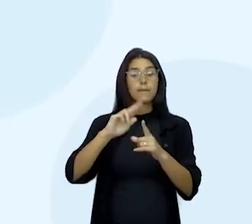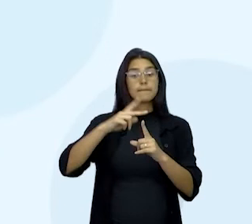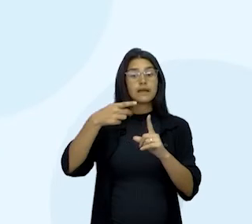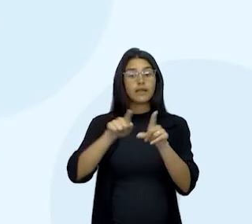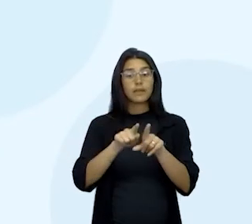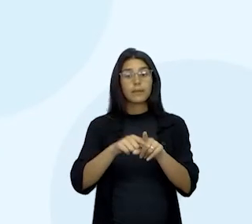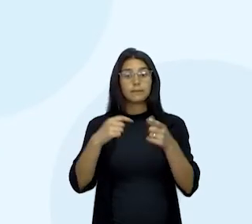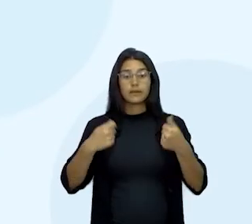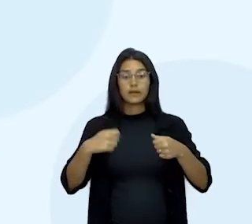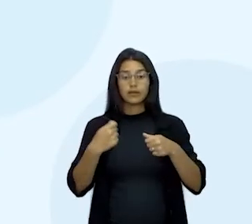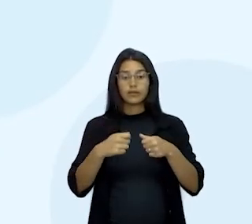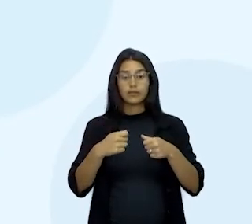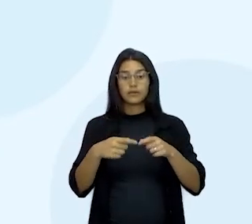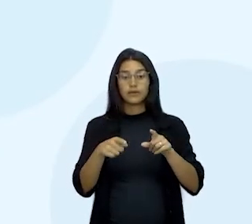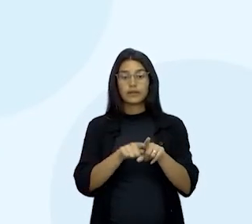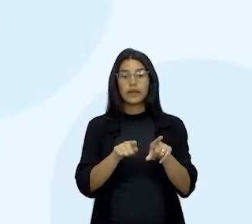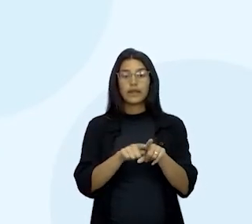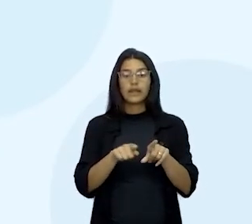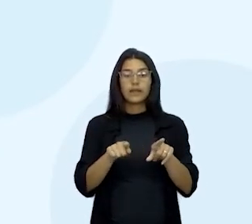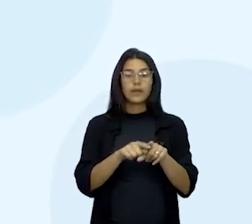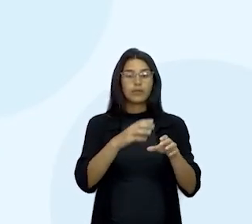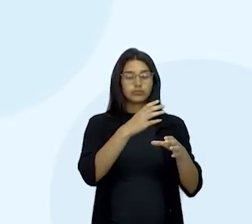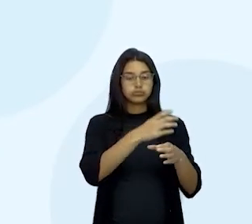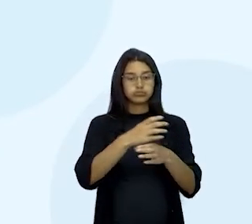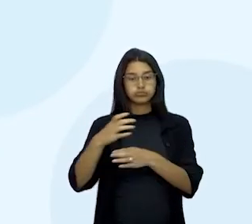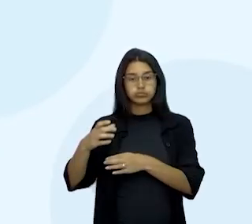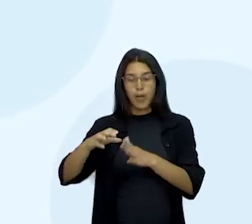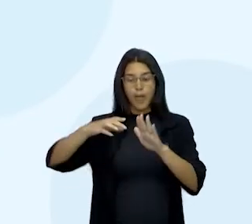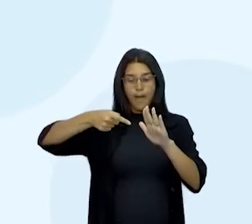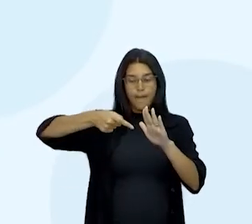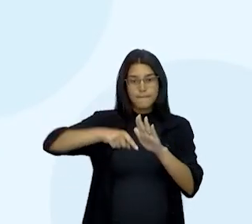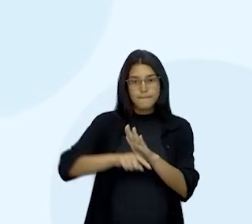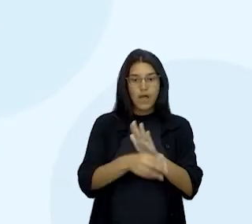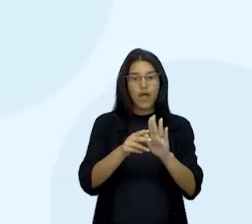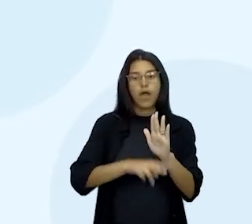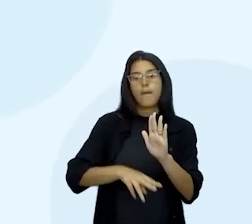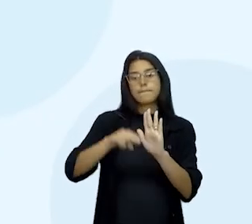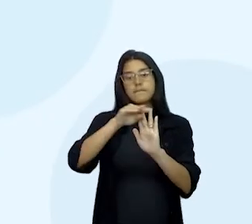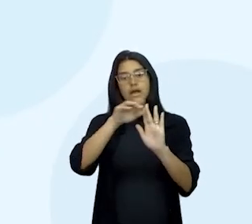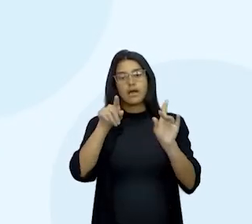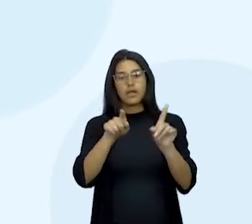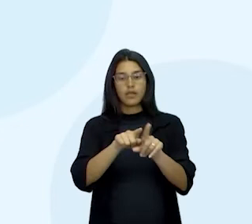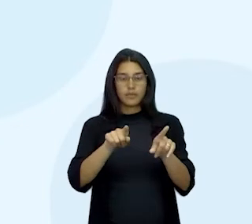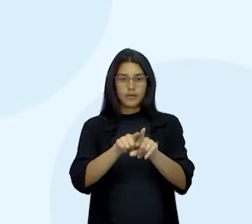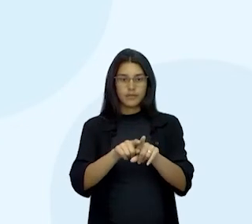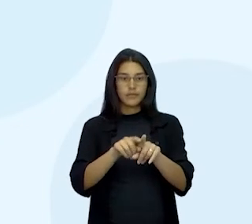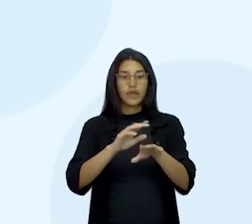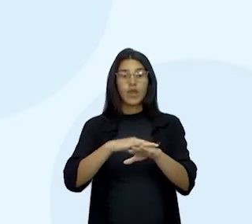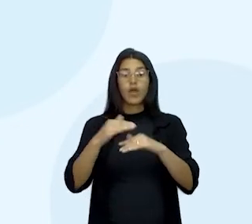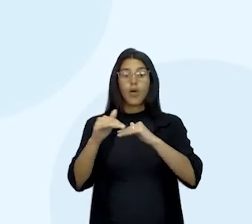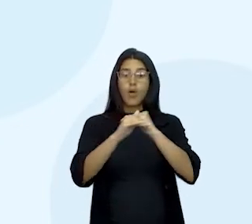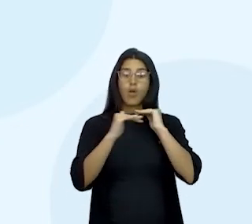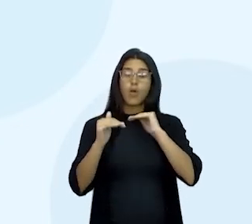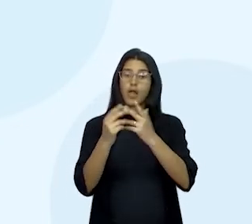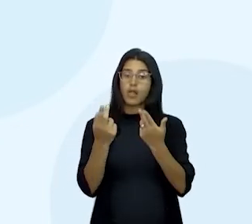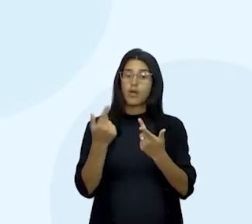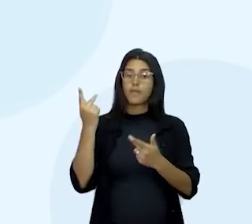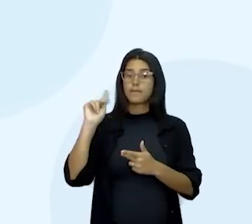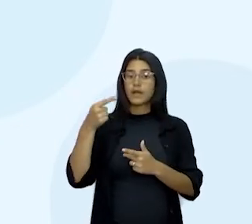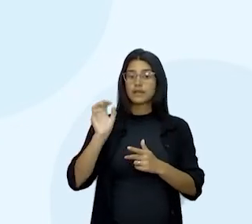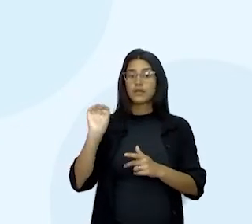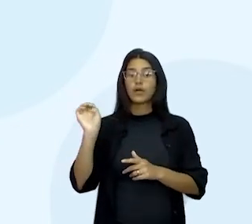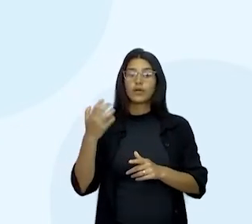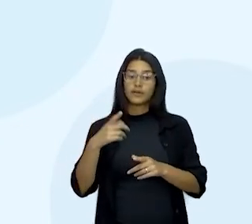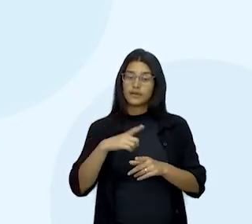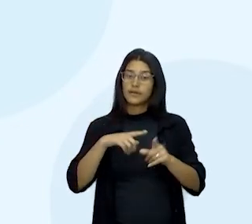também há necessidade da pressão nos cilindros, então, quando você mergulha, aumentar para que ela seja equivalente com a pressão externa, senão acontece